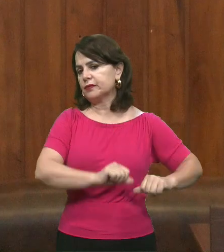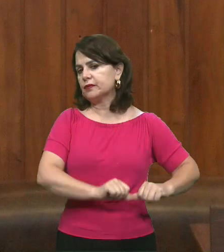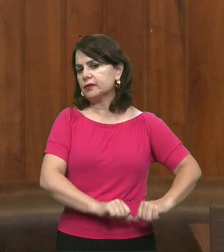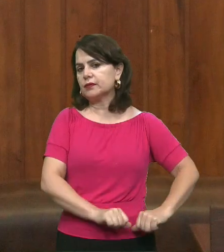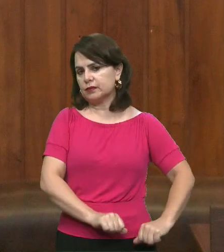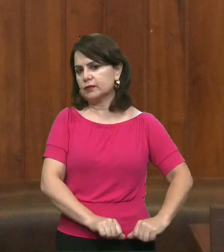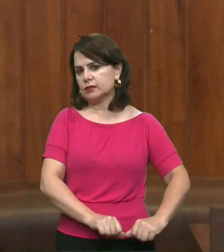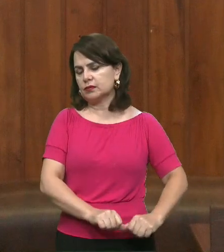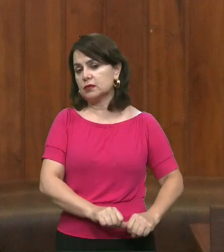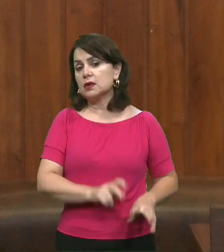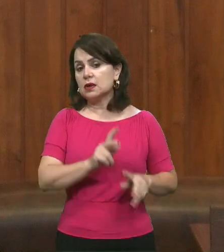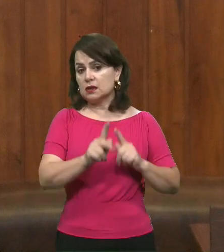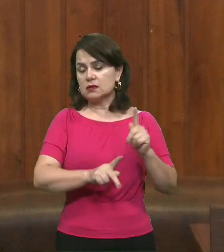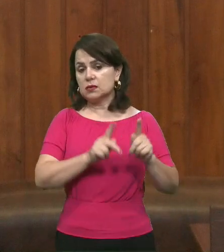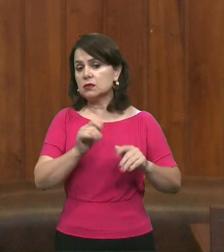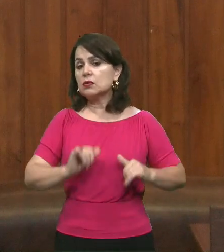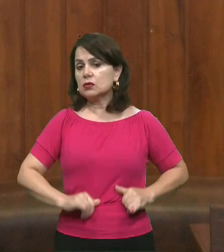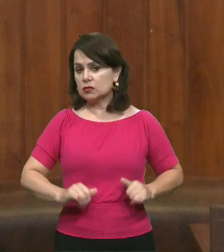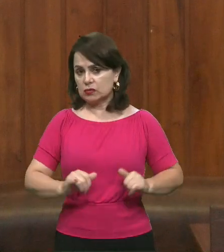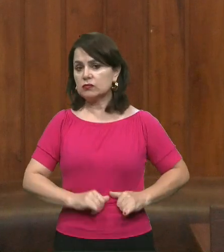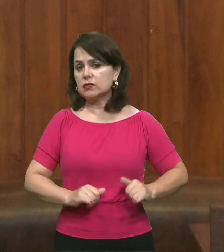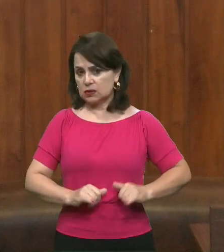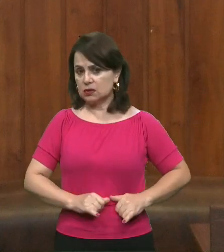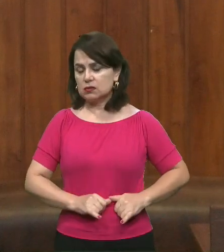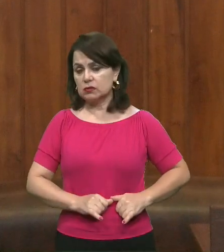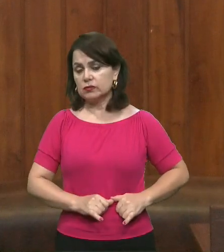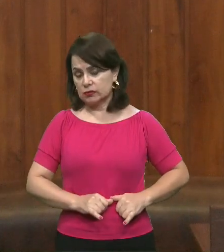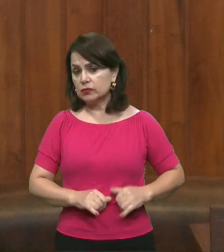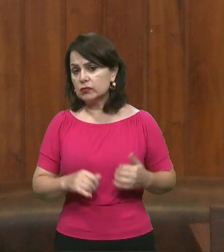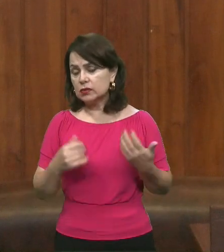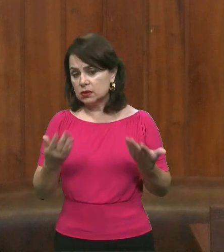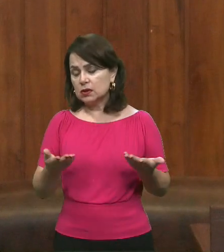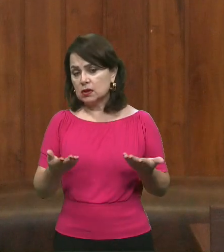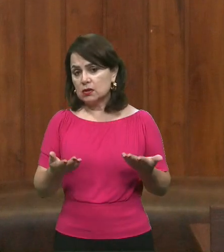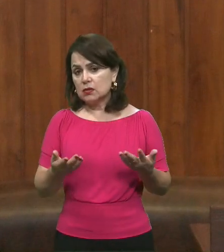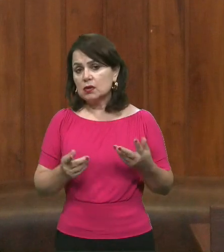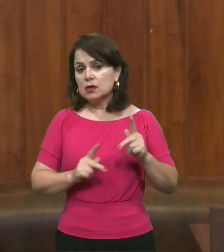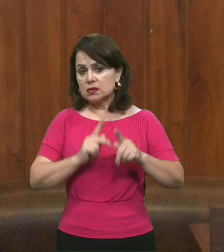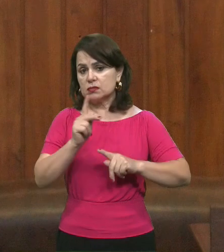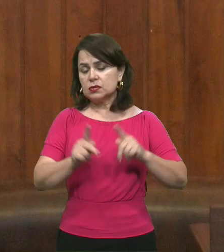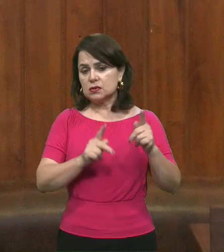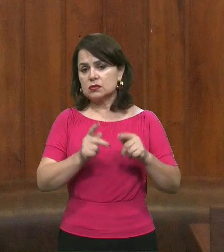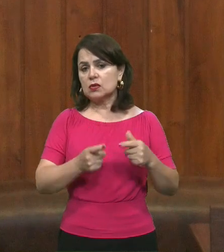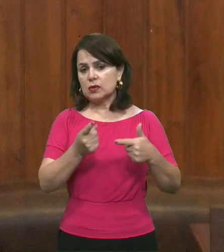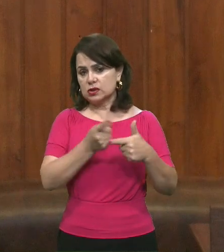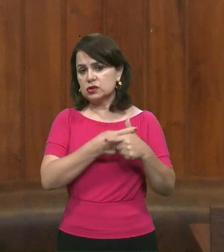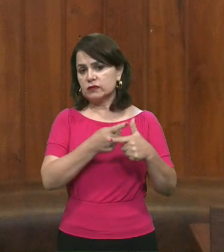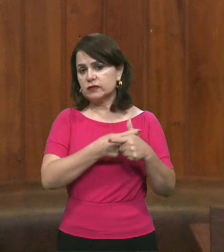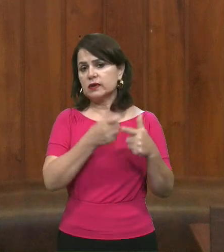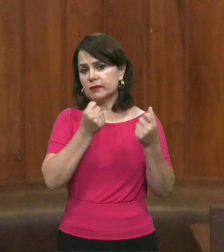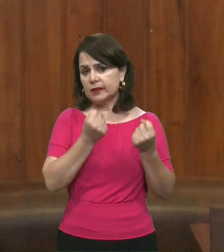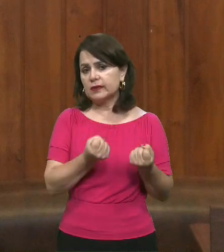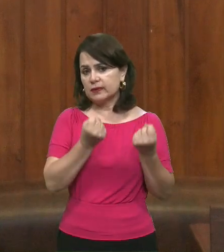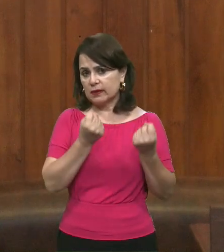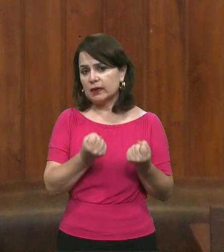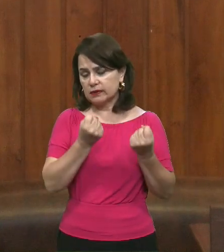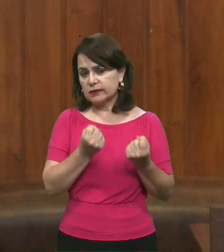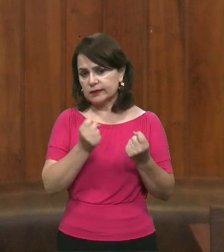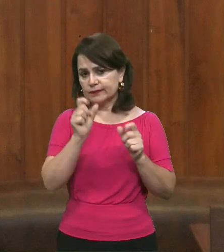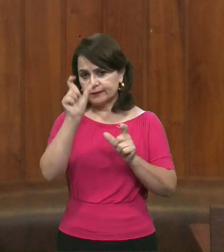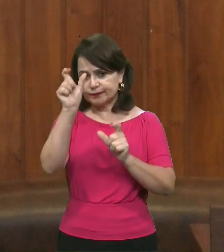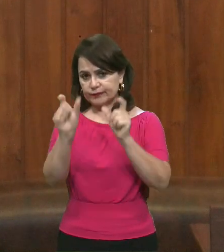nossos cidadãos que aqui moram, né, também juntos se afundando em dívidas,